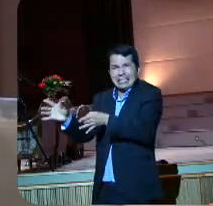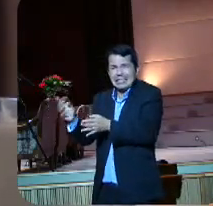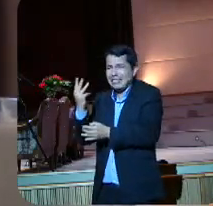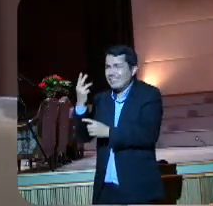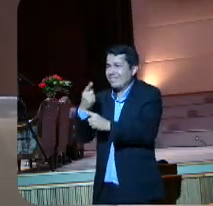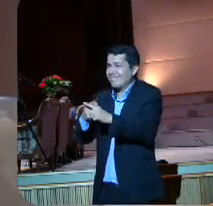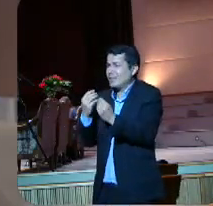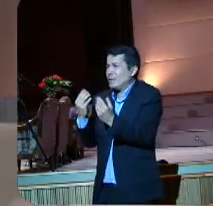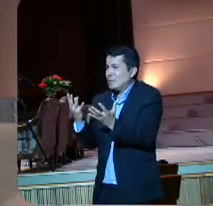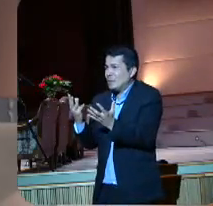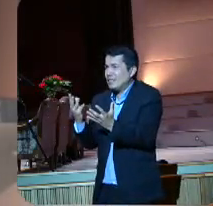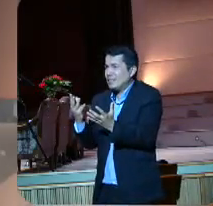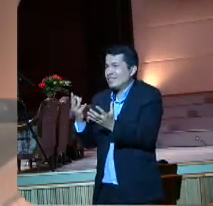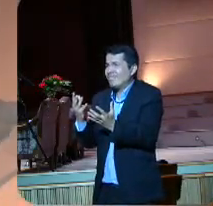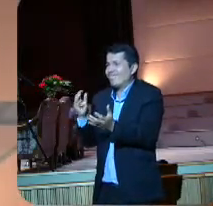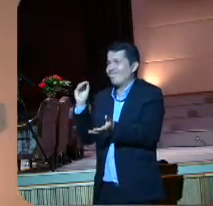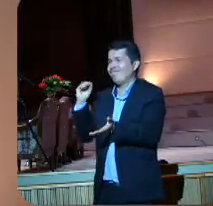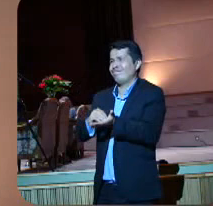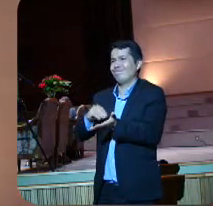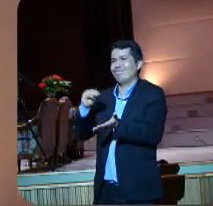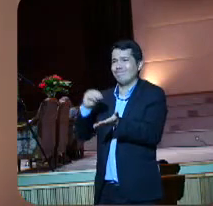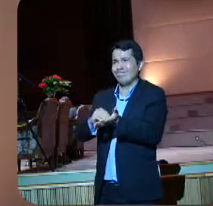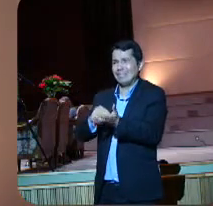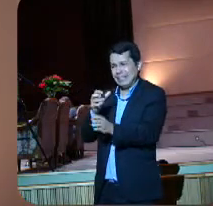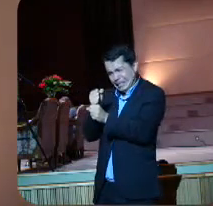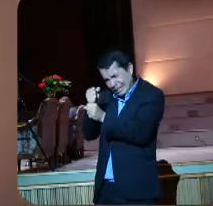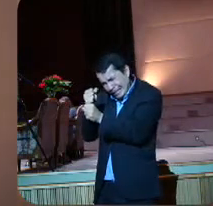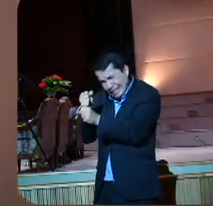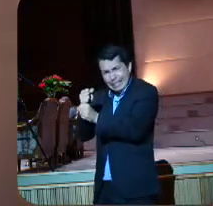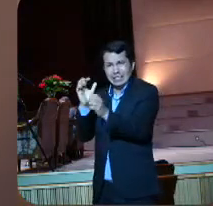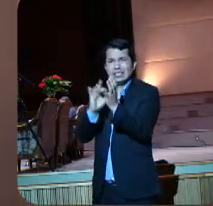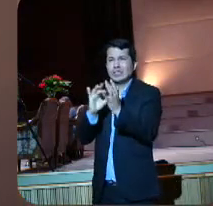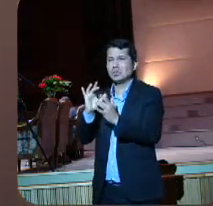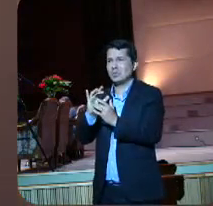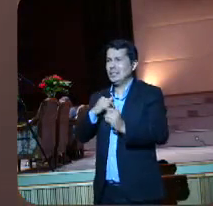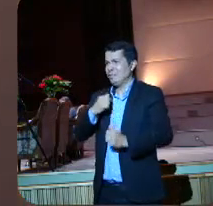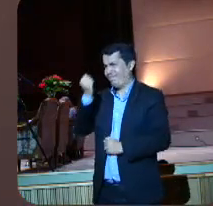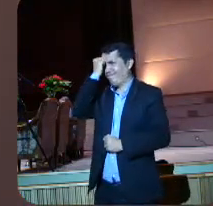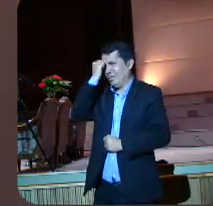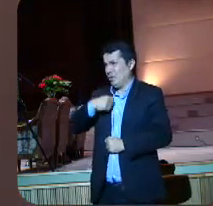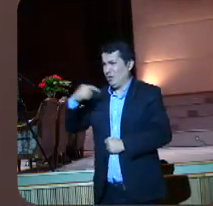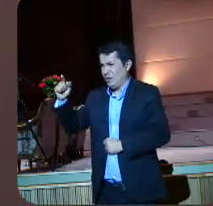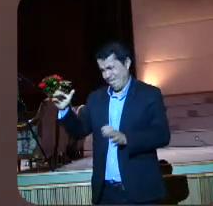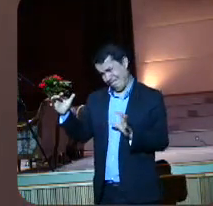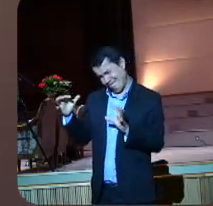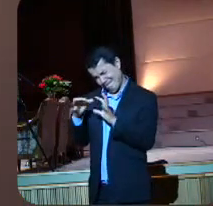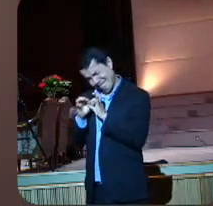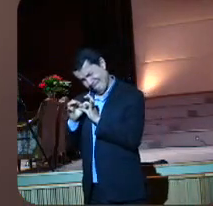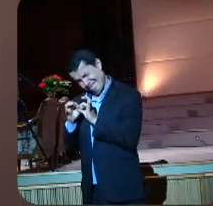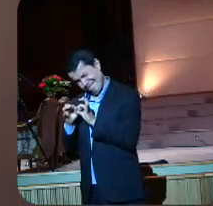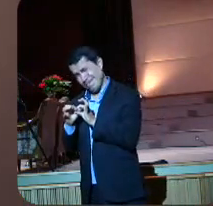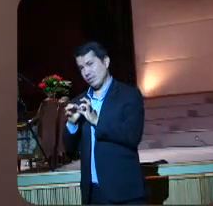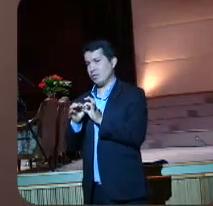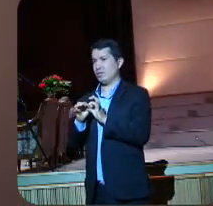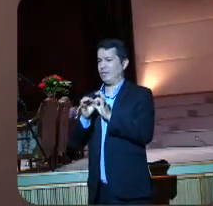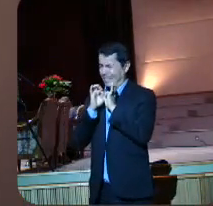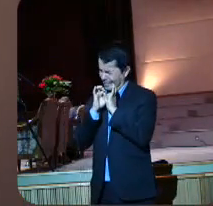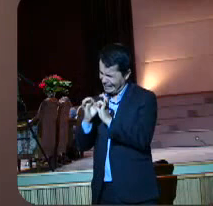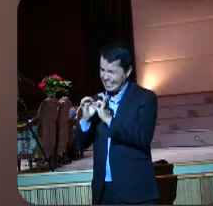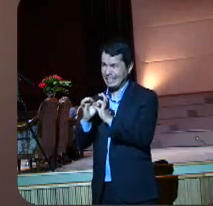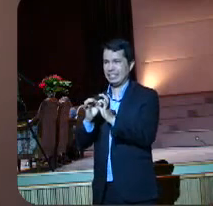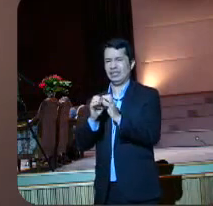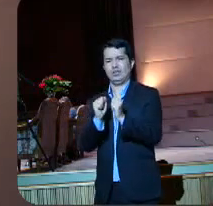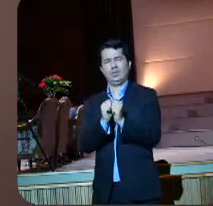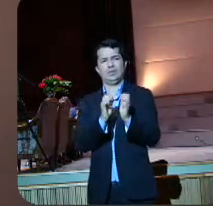compromisso absoluto e total com o Senhor nem sempre traz a vitória que a gente imagina